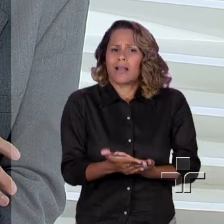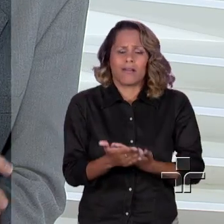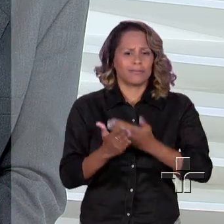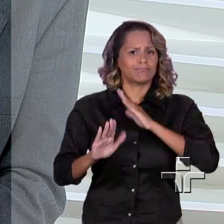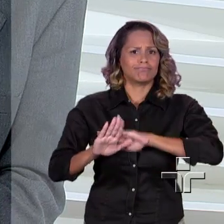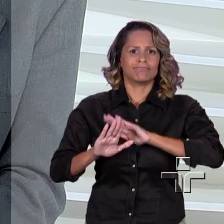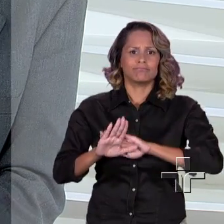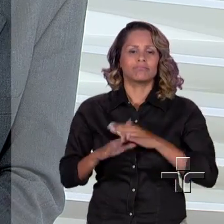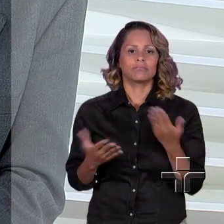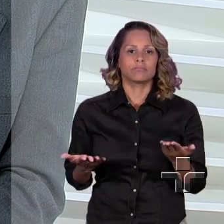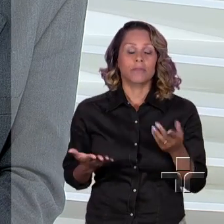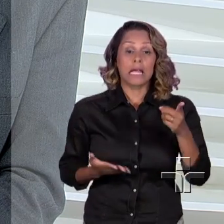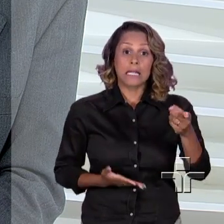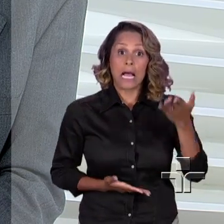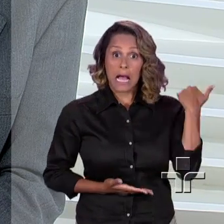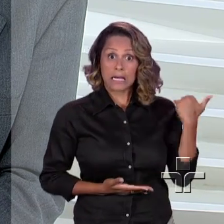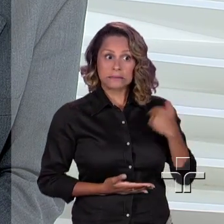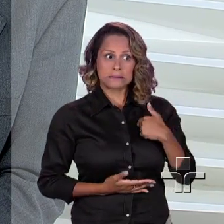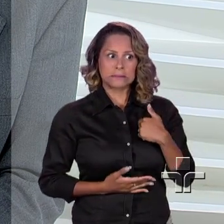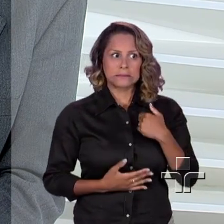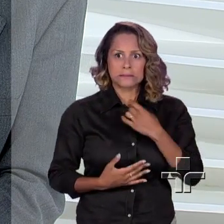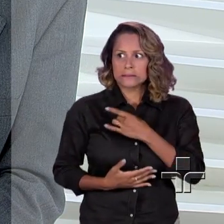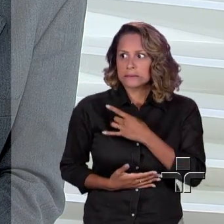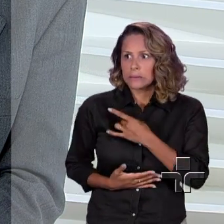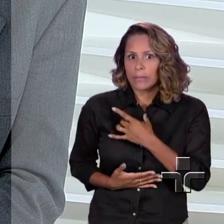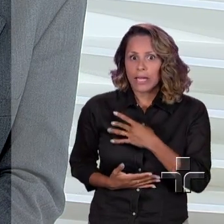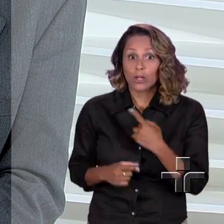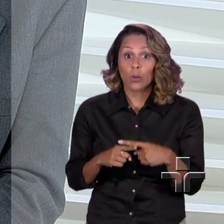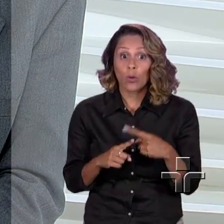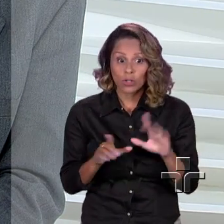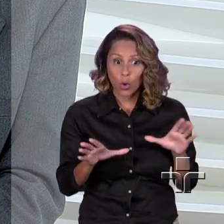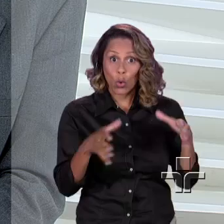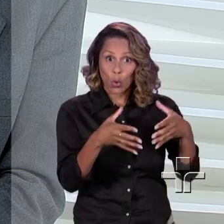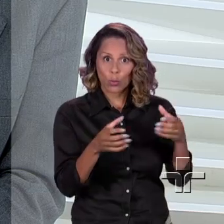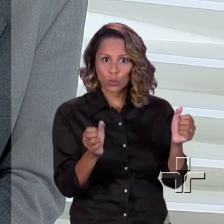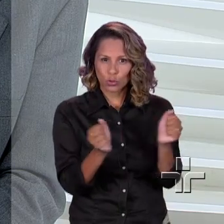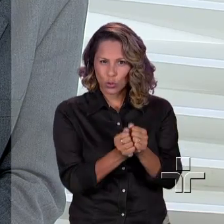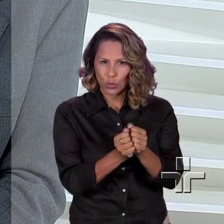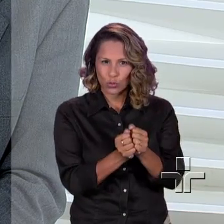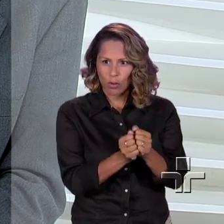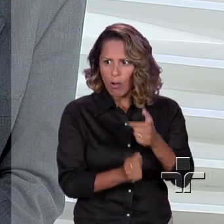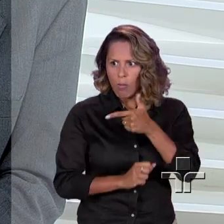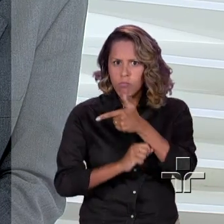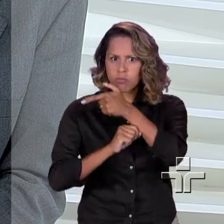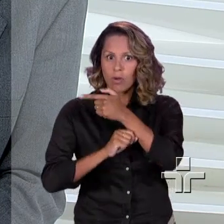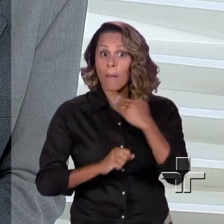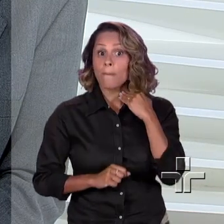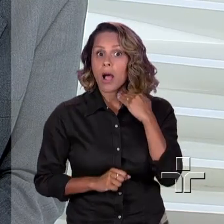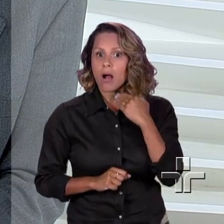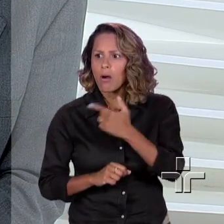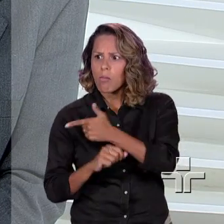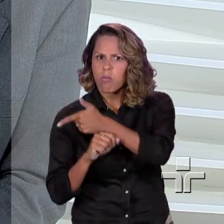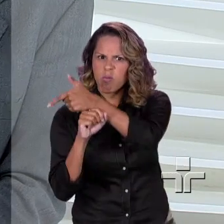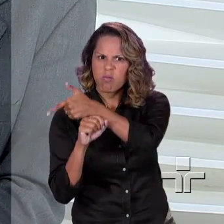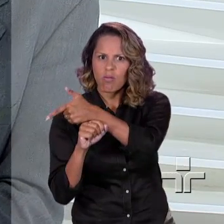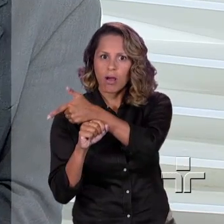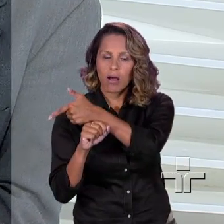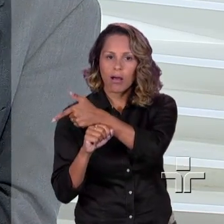estava morrendo de medo quando ele fez o primeiro assalto duplo a um banco em Belo Horizonte em janeiro